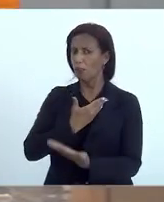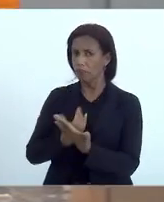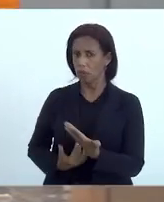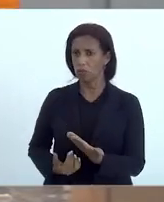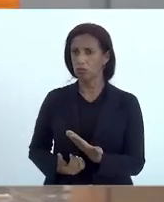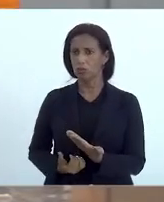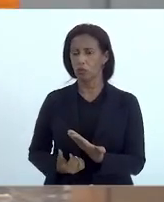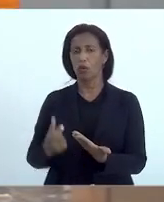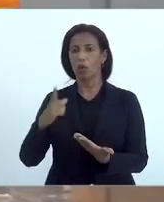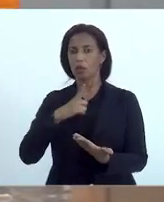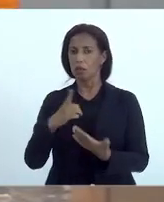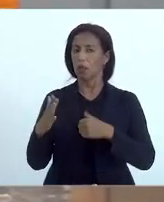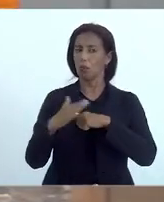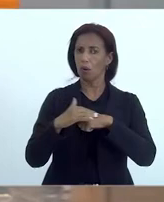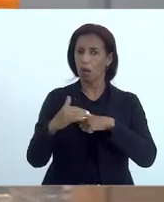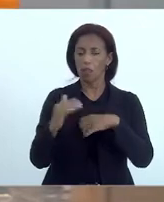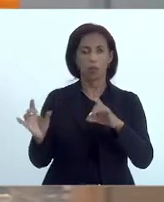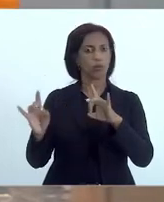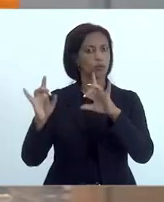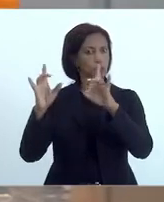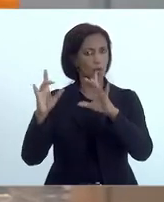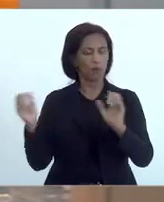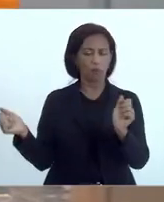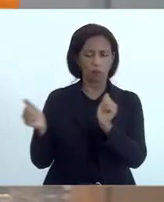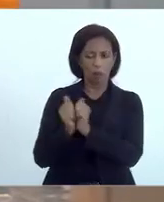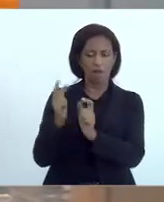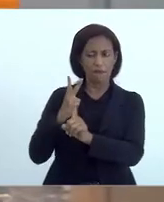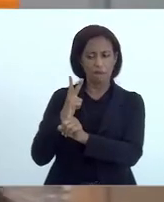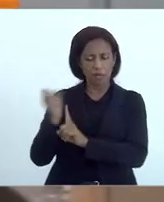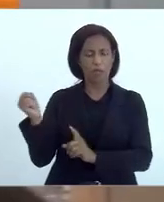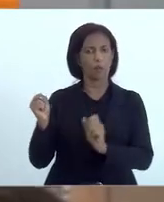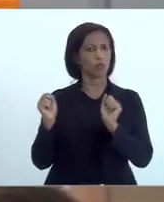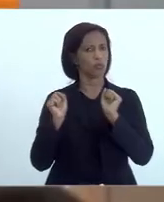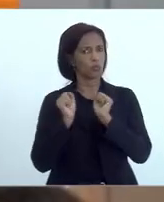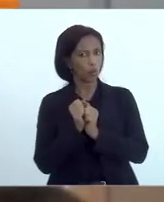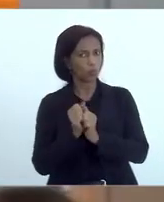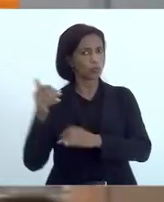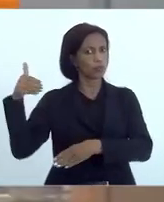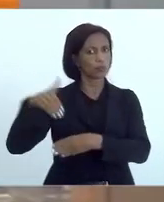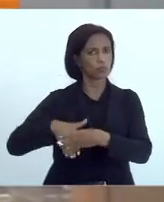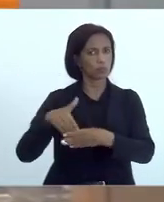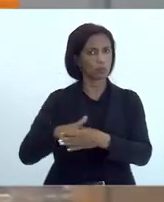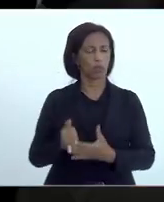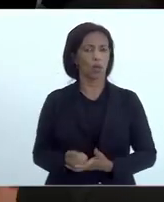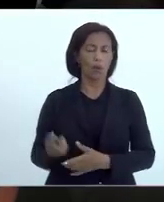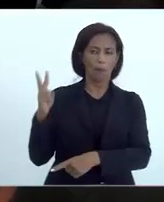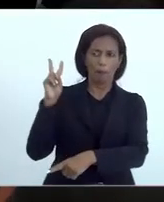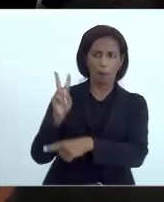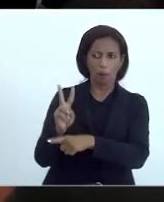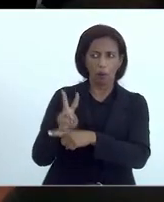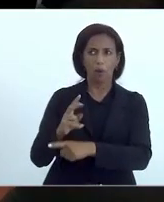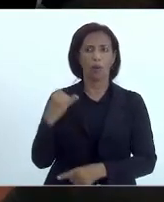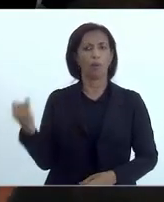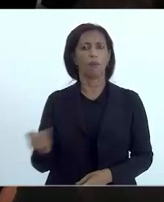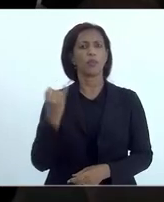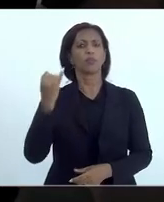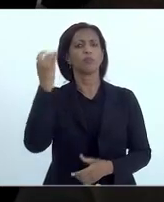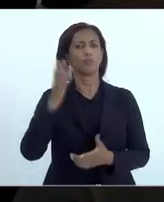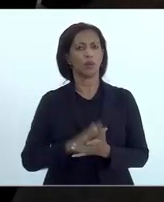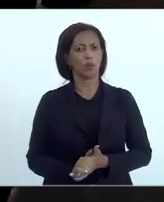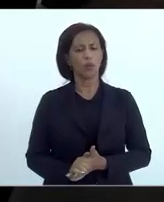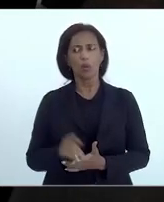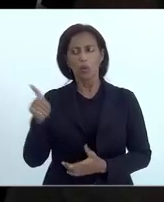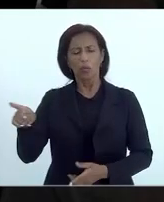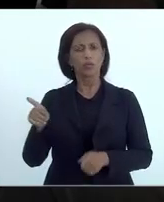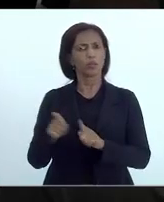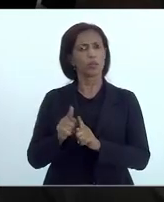do Senhor tem um carinho especial vem teremos eleições juntos no mesmo Front de batalha defendendo as mesmos valores Sem dúvida nenhuma